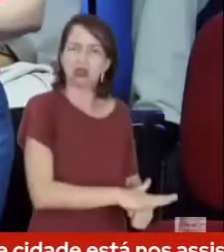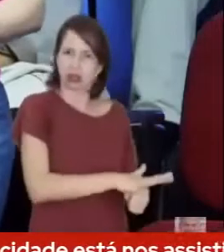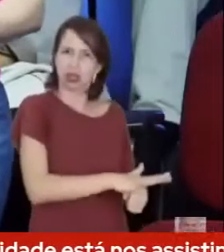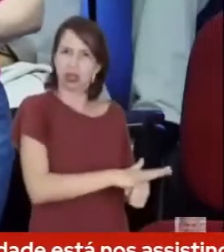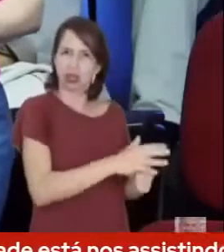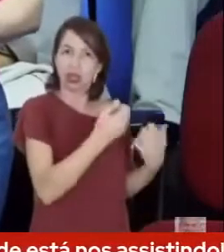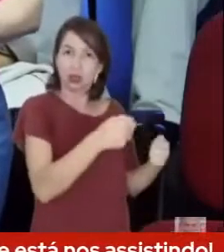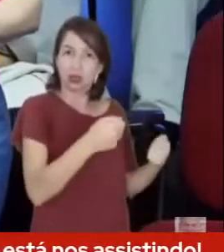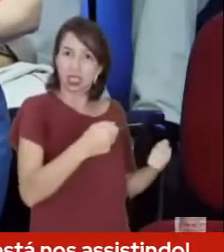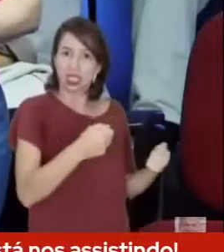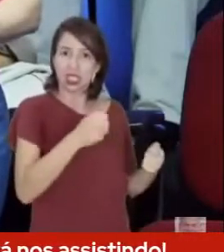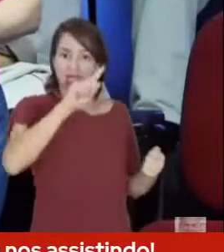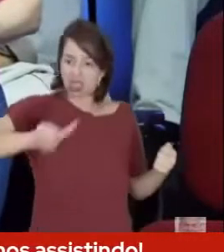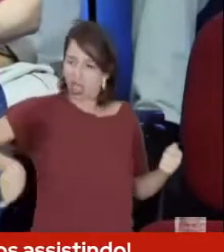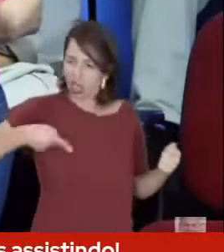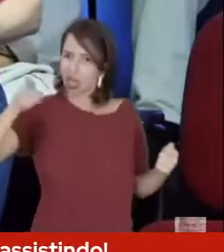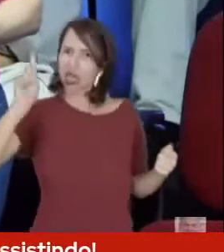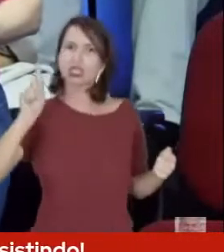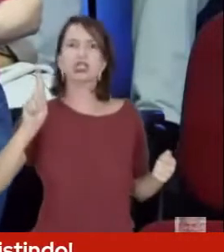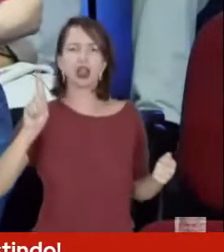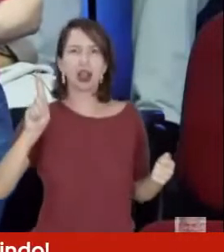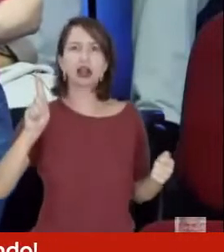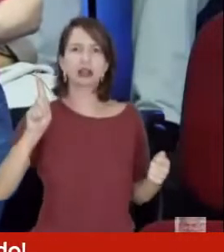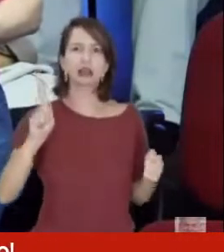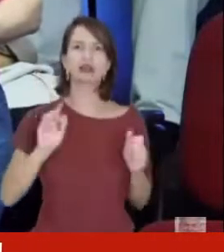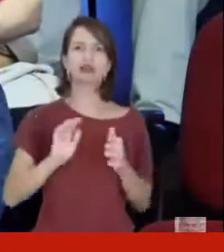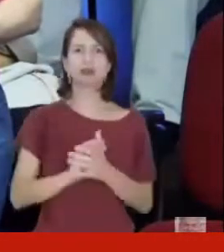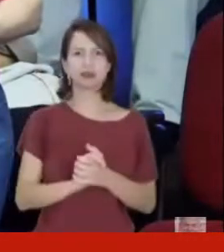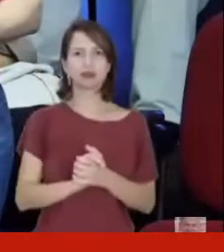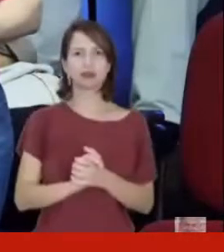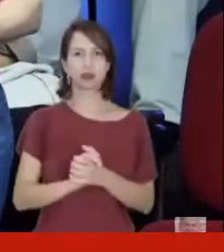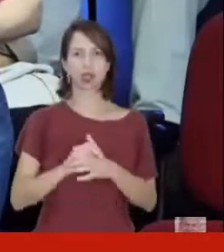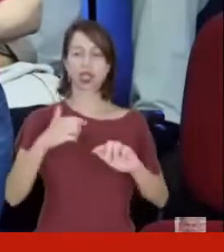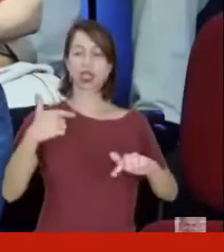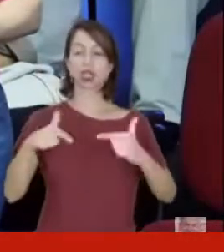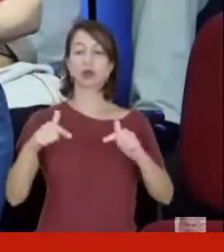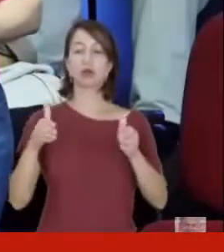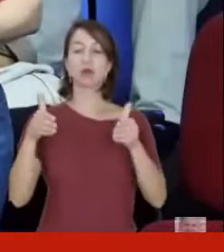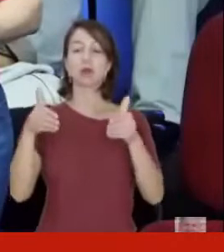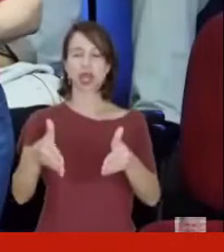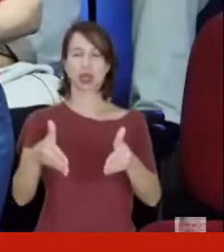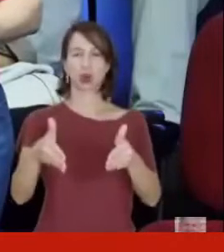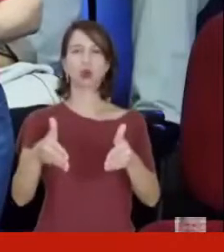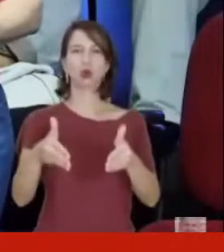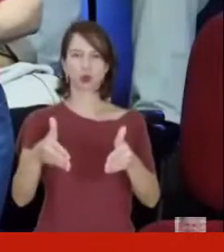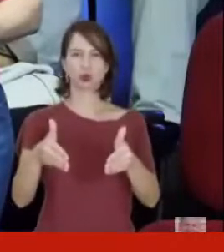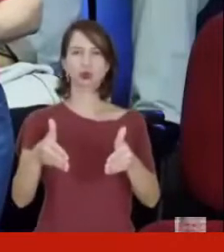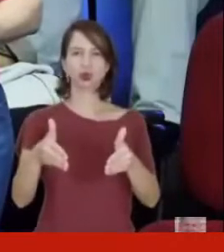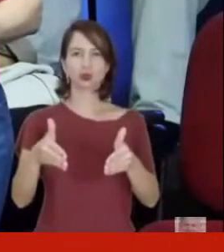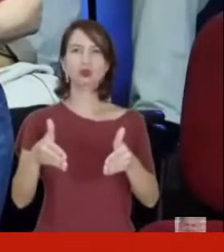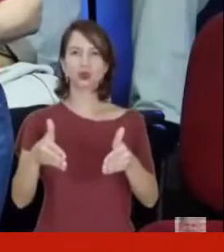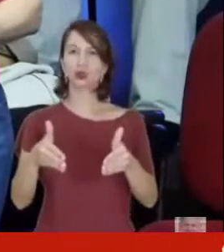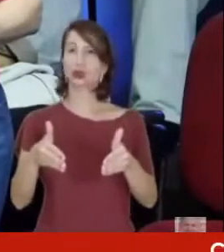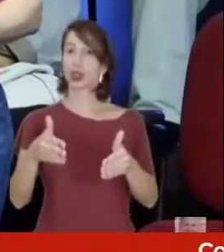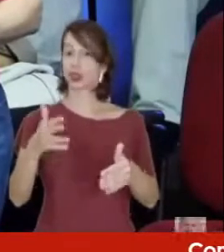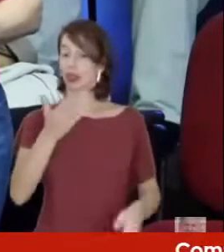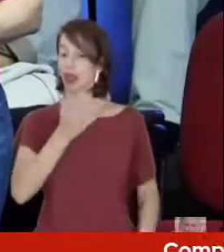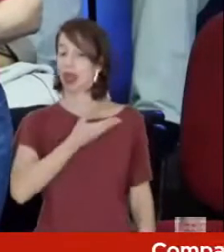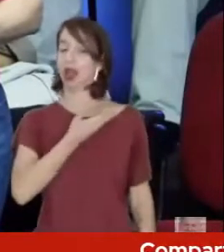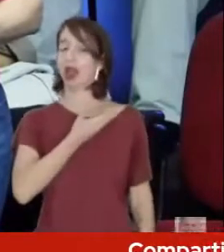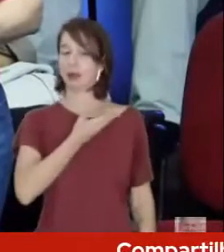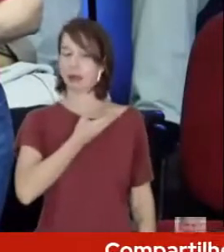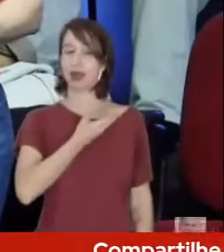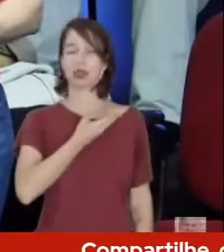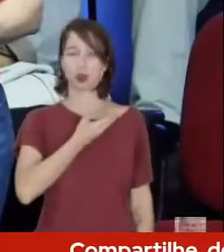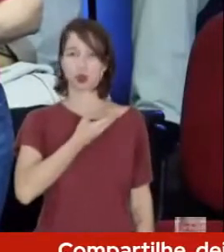a questão do emprego. Meus amigos, finalizo portanto. Eles fazem a opção